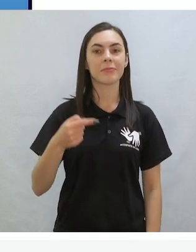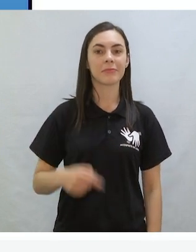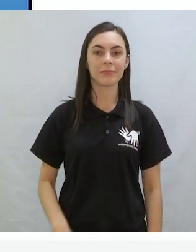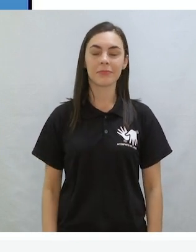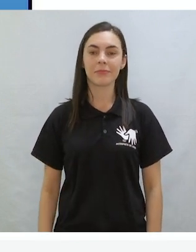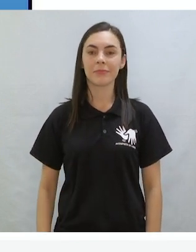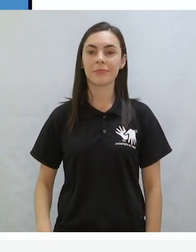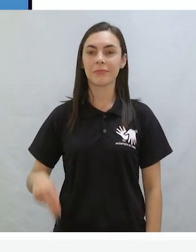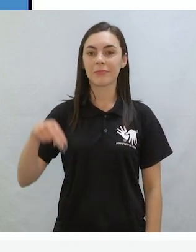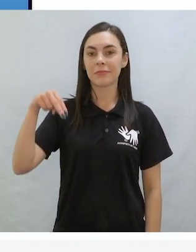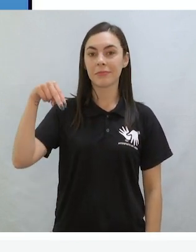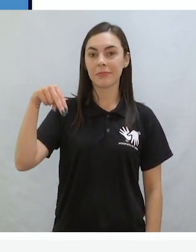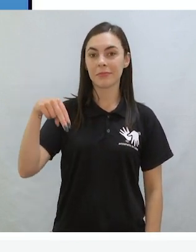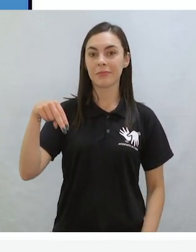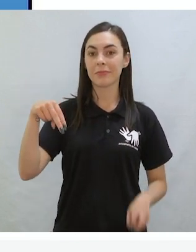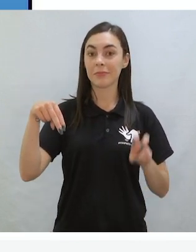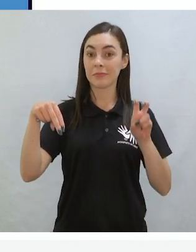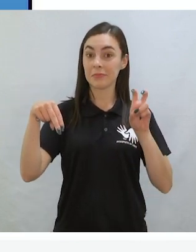Outra letra, número